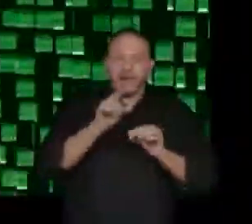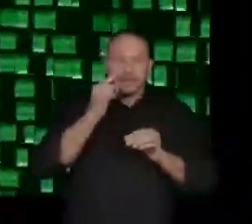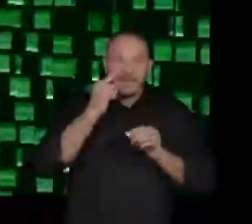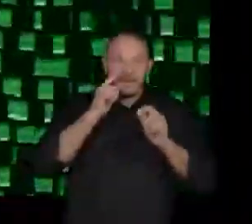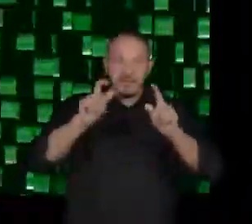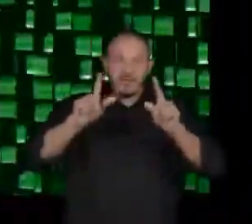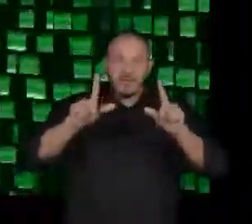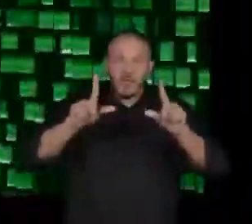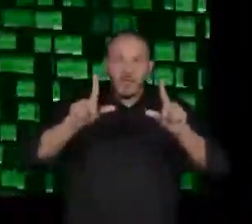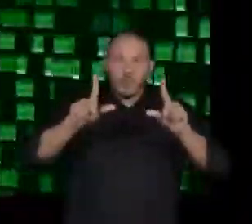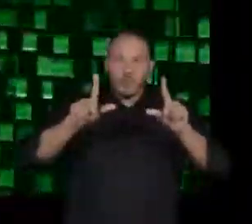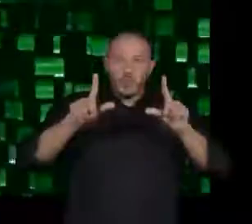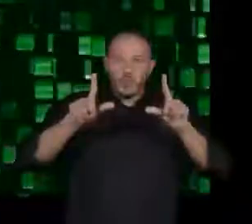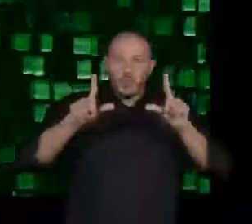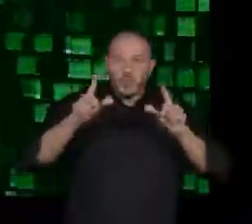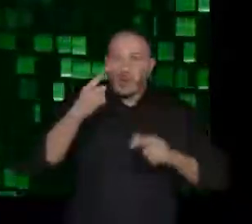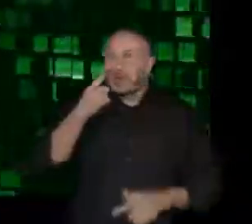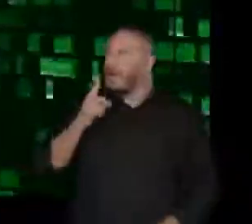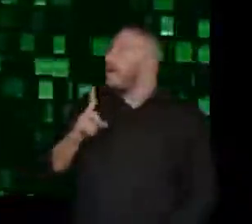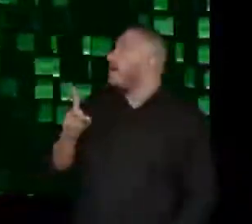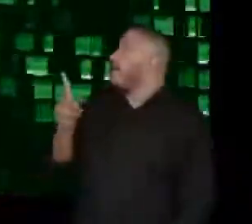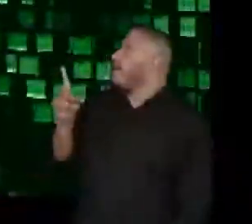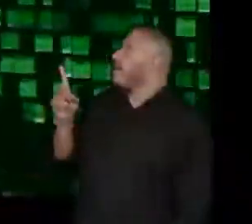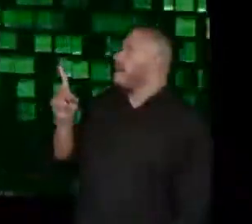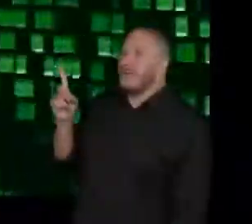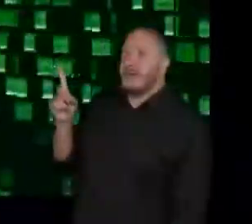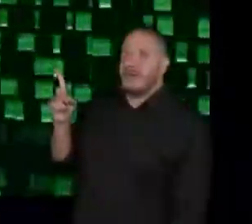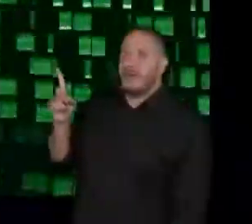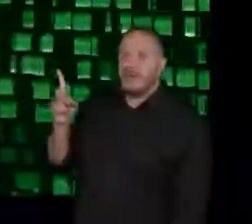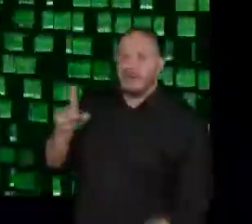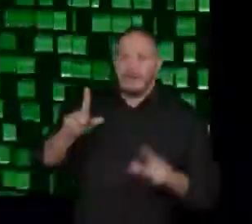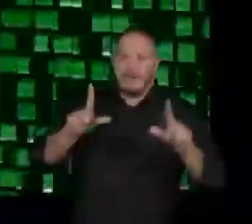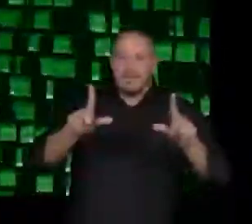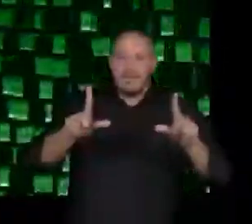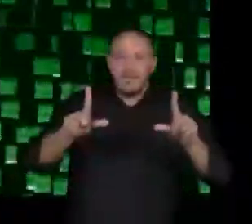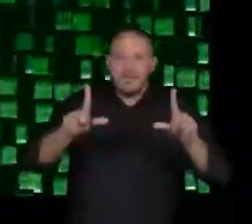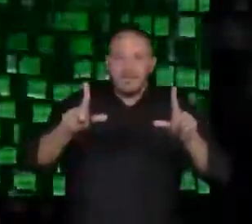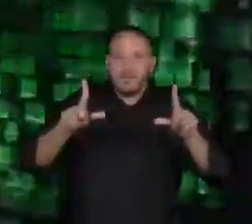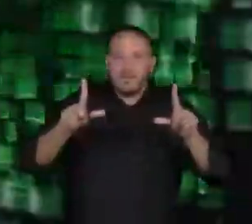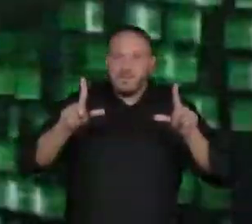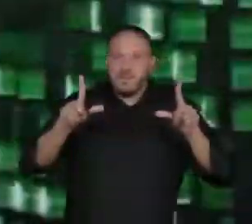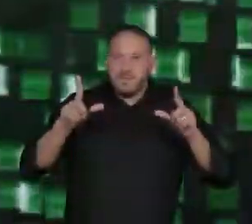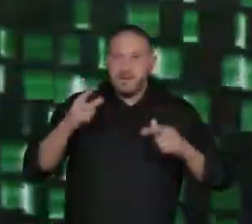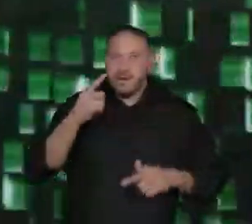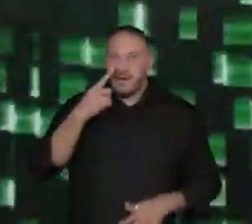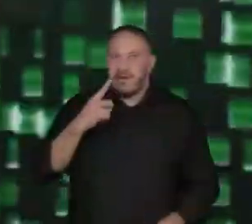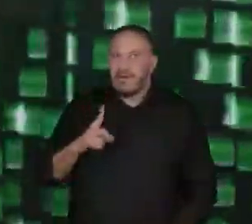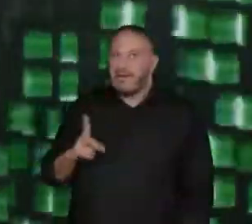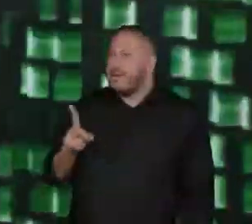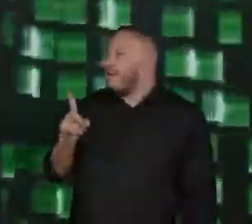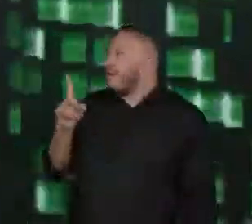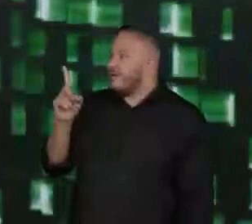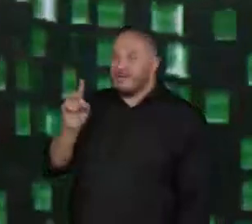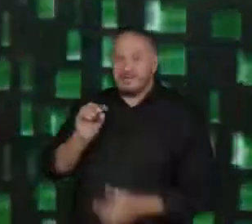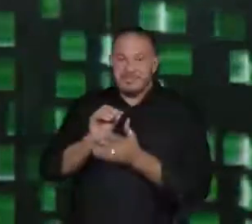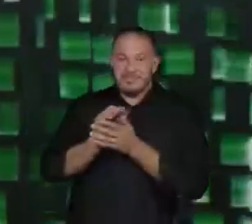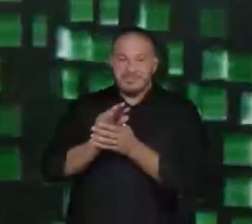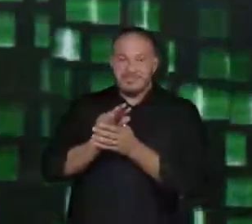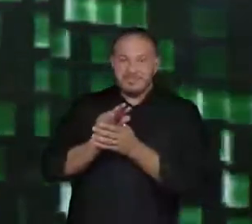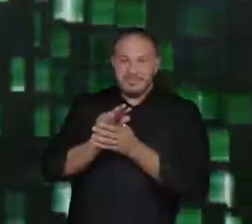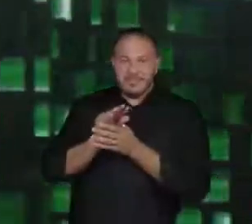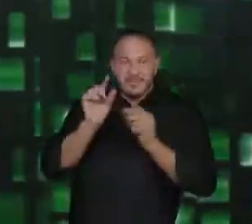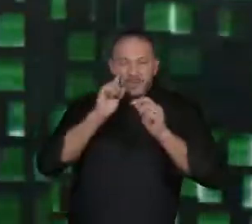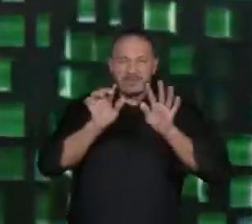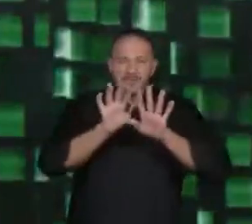zoom, Oráculo, em algumas lâmpadas aqui, ó, na telinha, eu vou mostrar aqui com a caneta. Olha aqui. Se